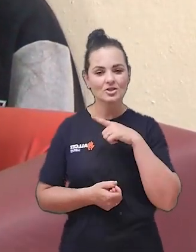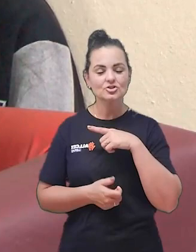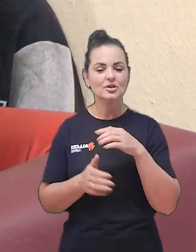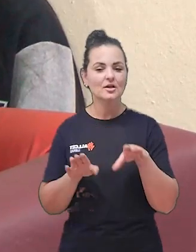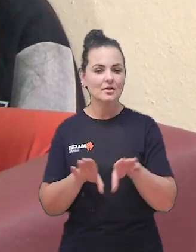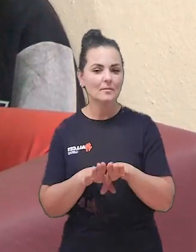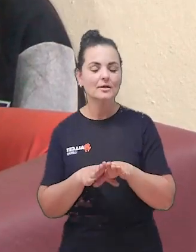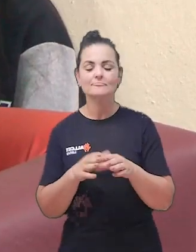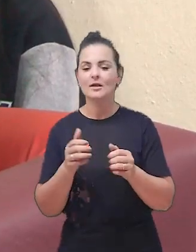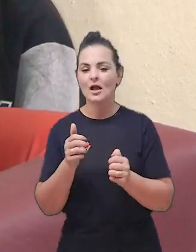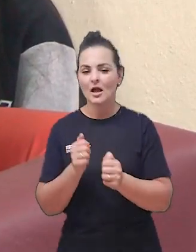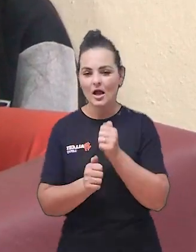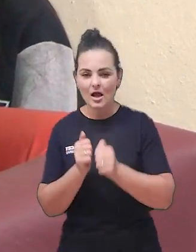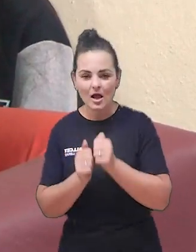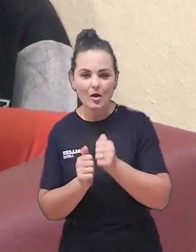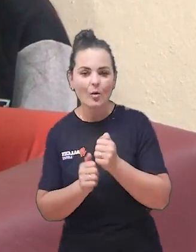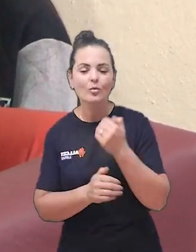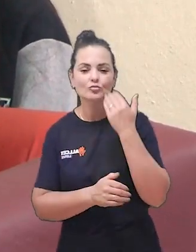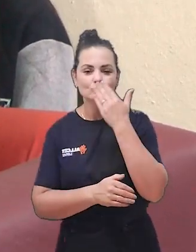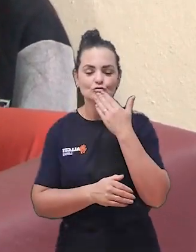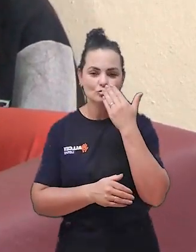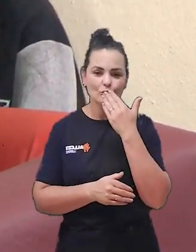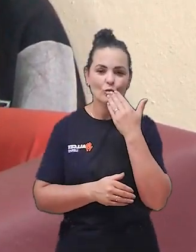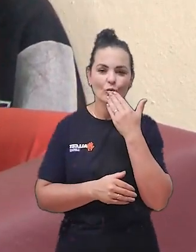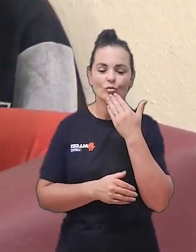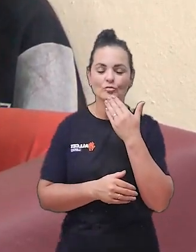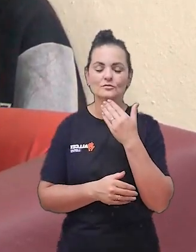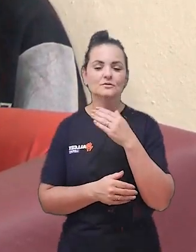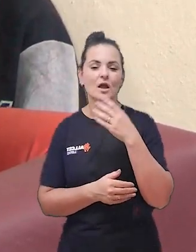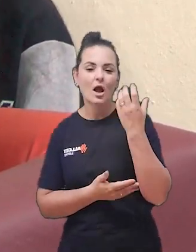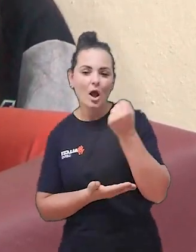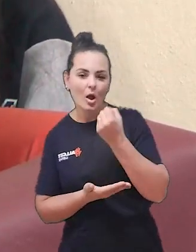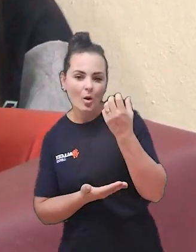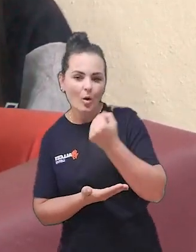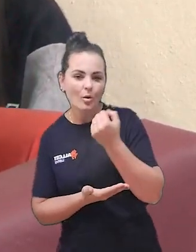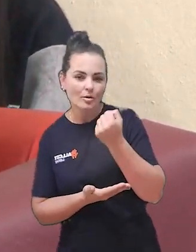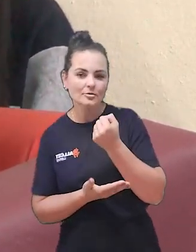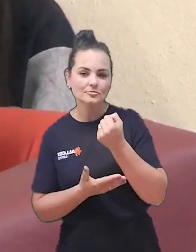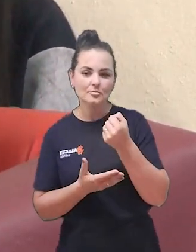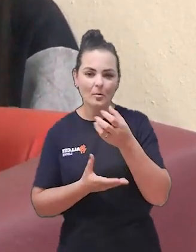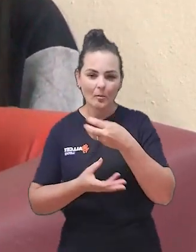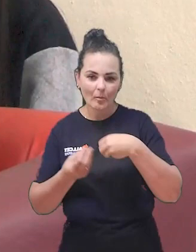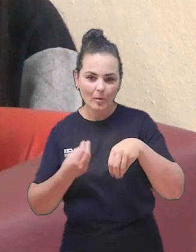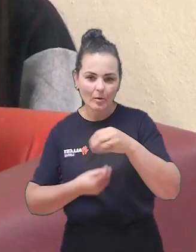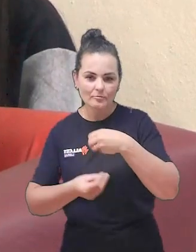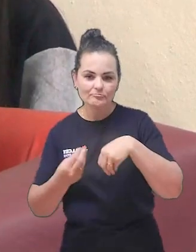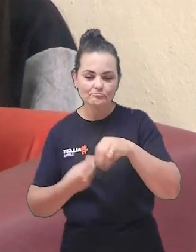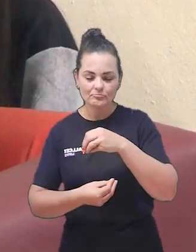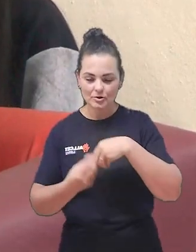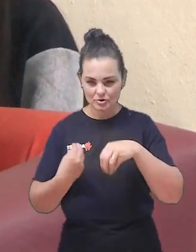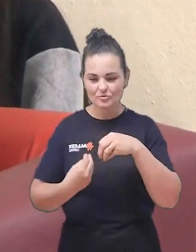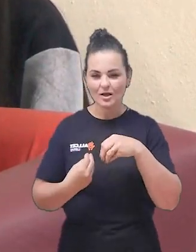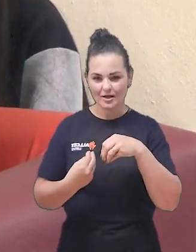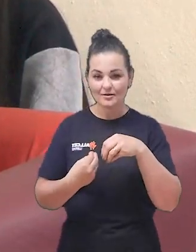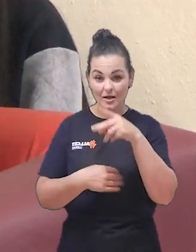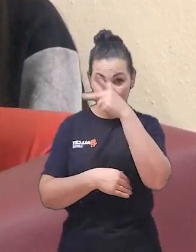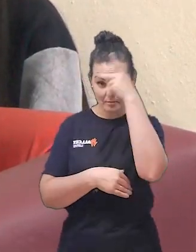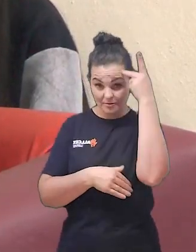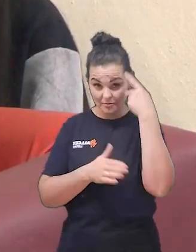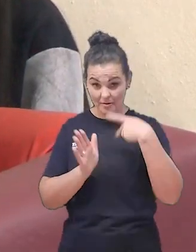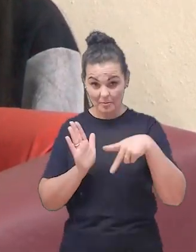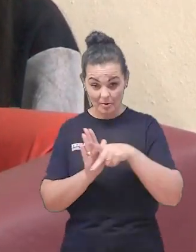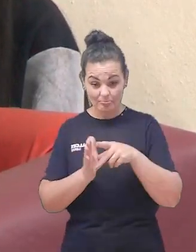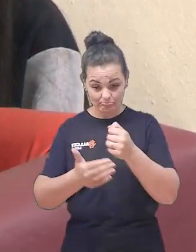arroz doce, né? Já te falei, isso é com leite, é um treco lá que as merendeiras faziam naquela